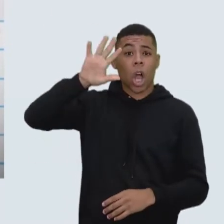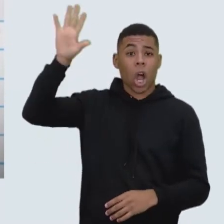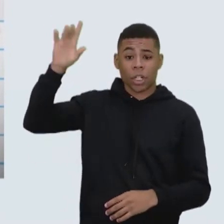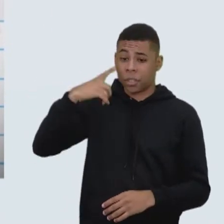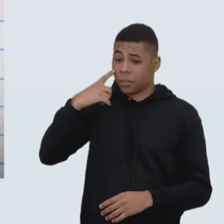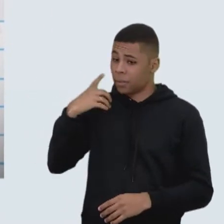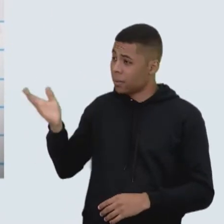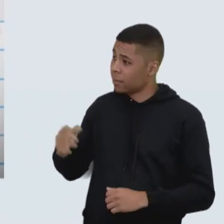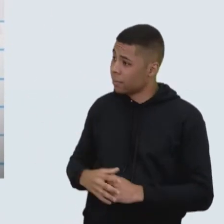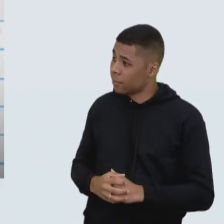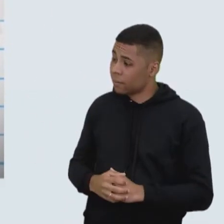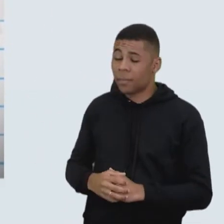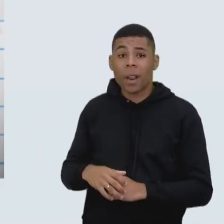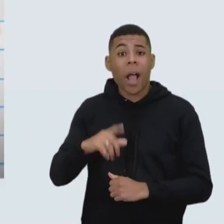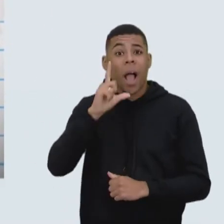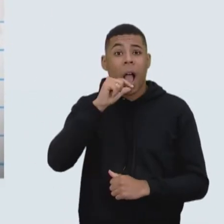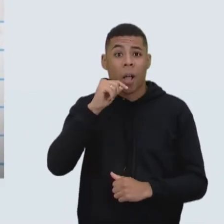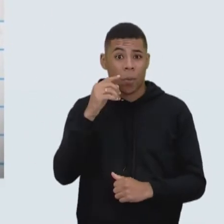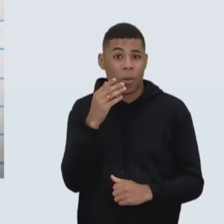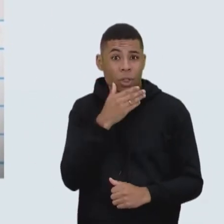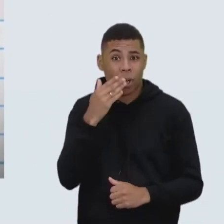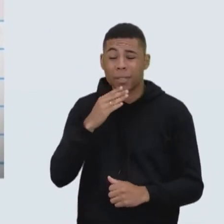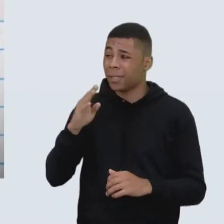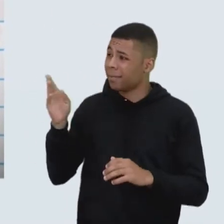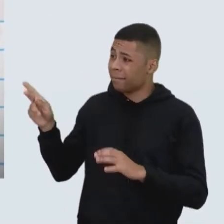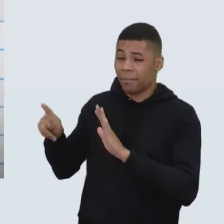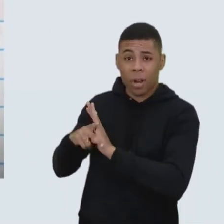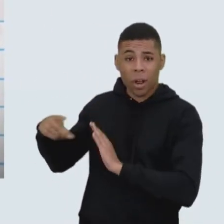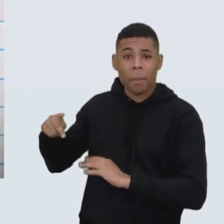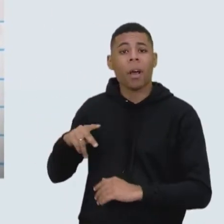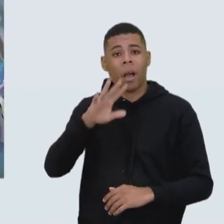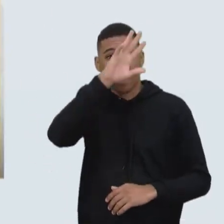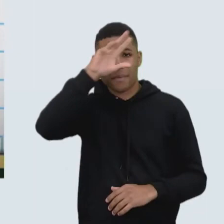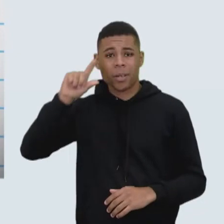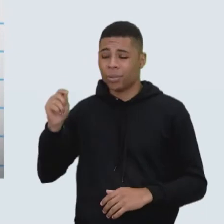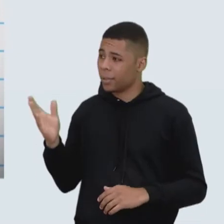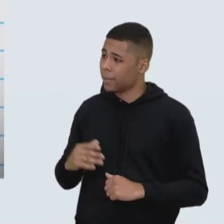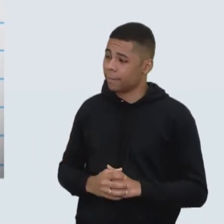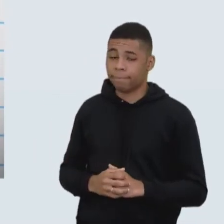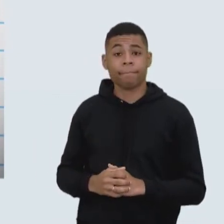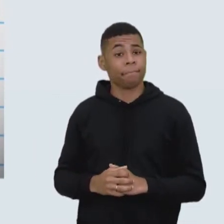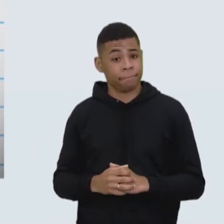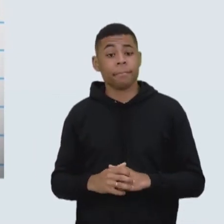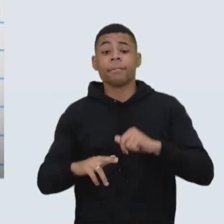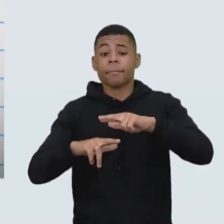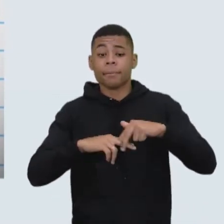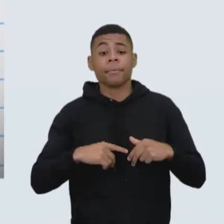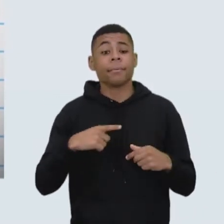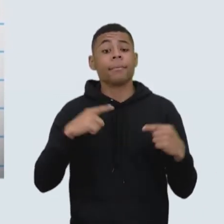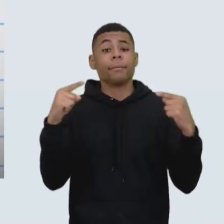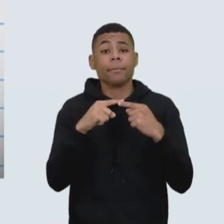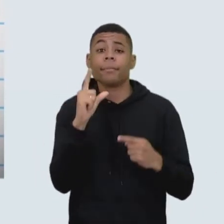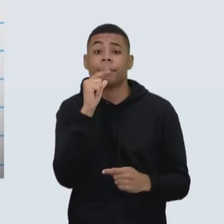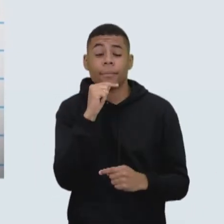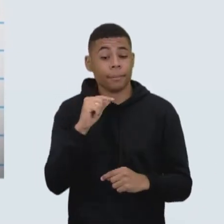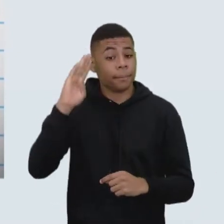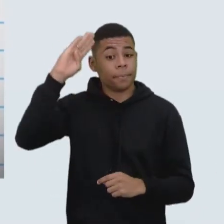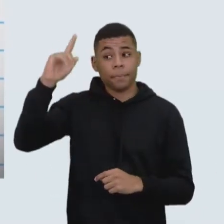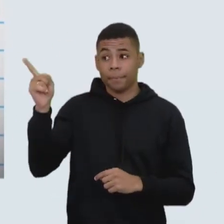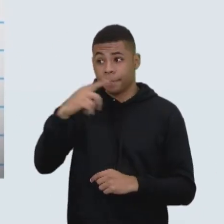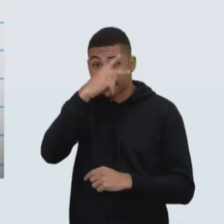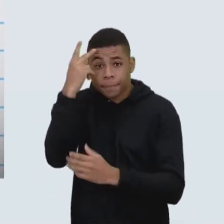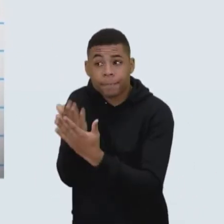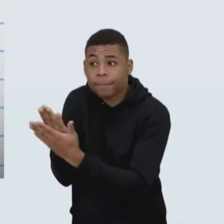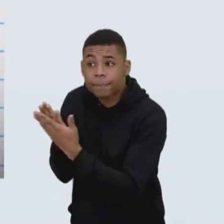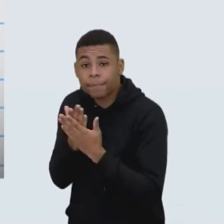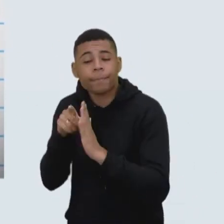a maior reserva de água doce do país, a Bacia Fluvial do Amazonas. Se nada for feito em relação à água, especialistas preveem